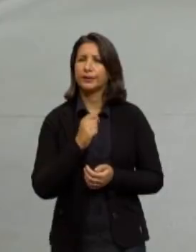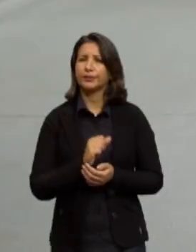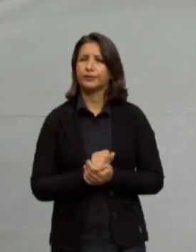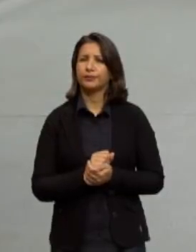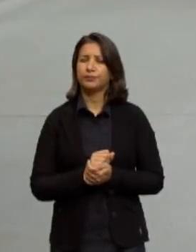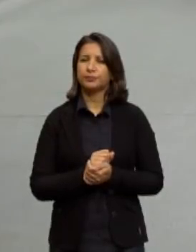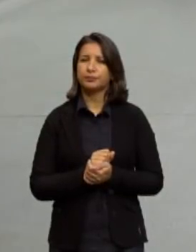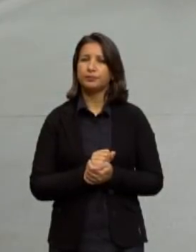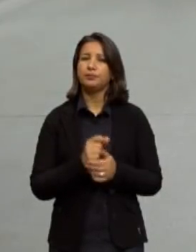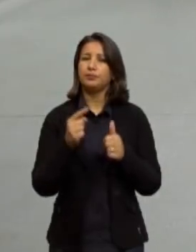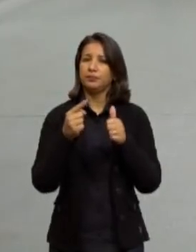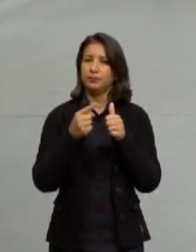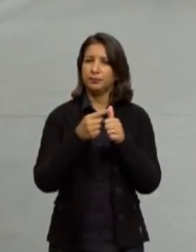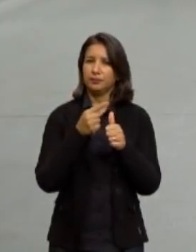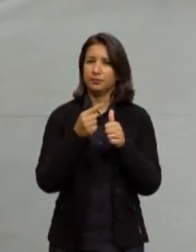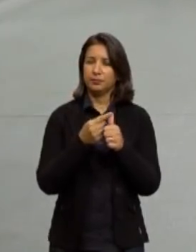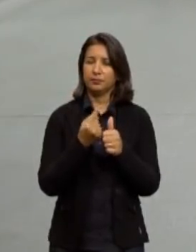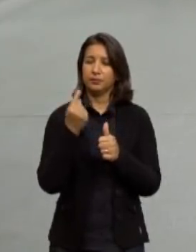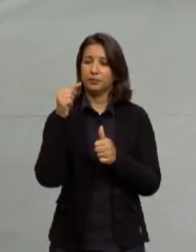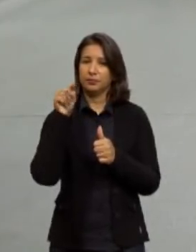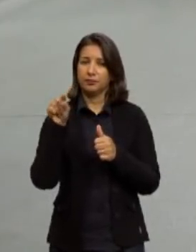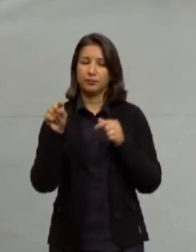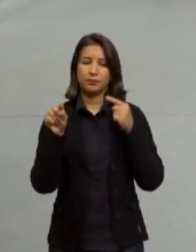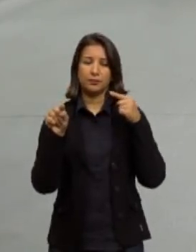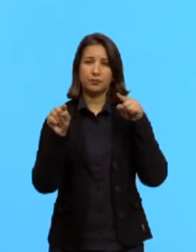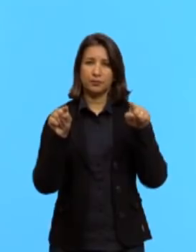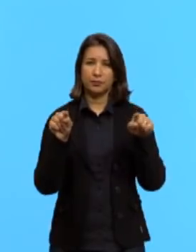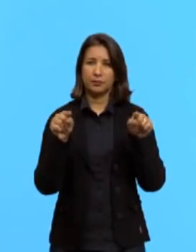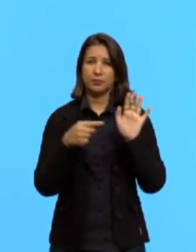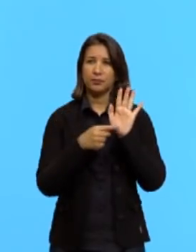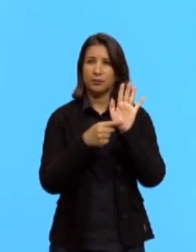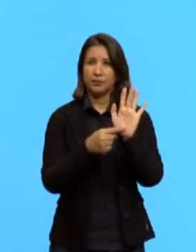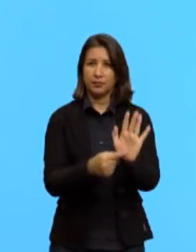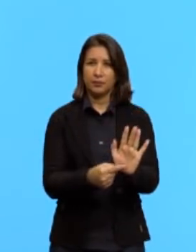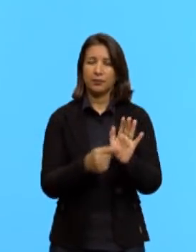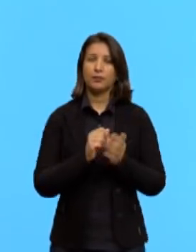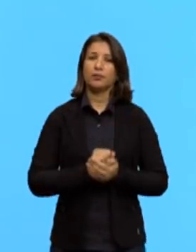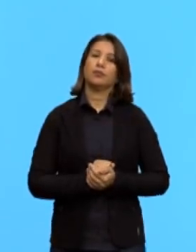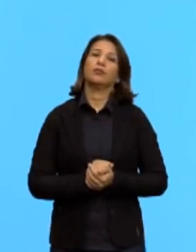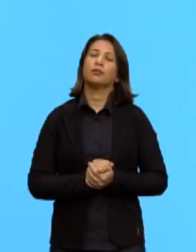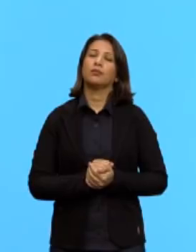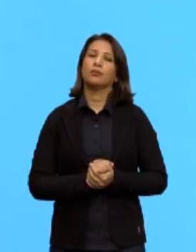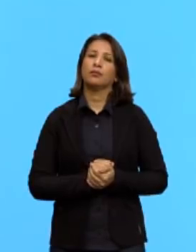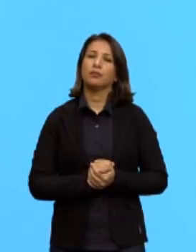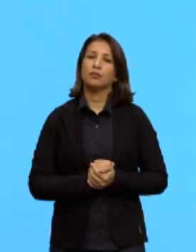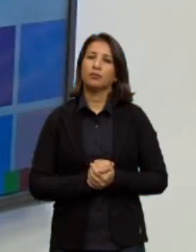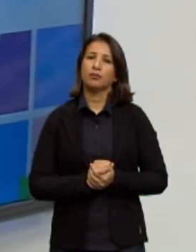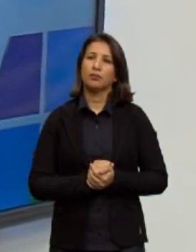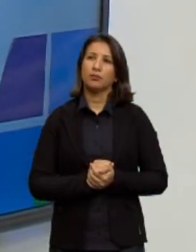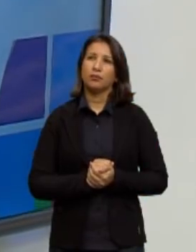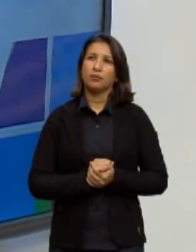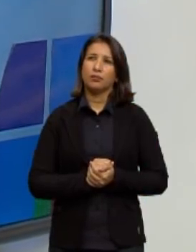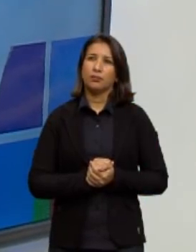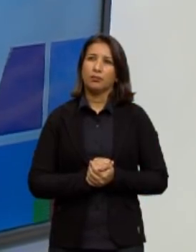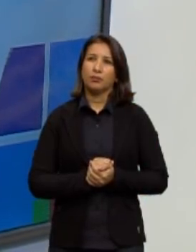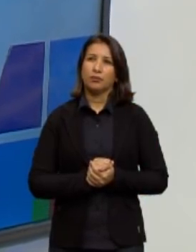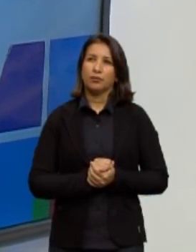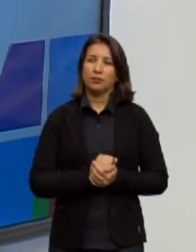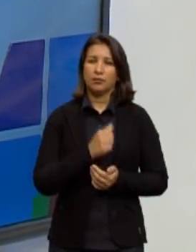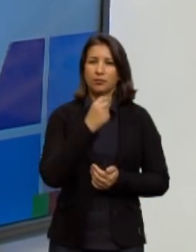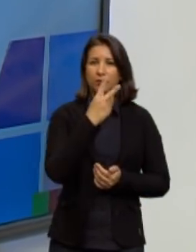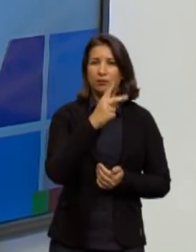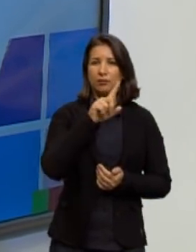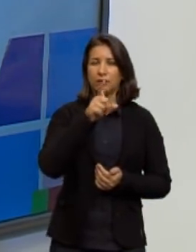tenho que primeiro os pontos assinalados certo então o ponto que assinalou lá forma